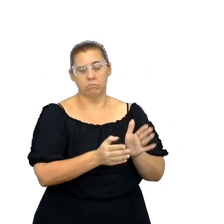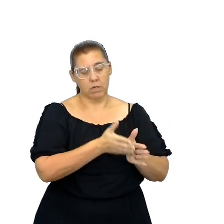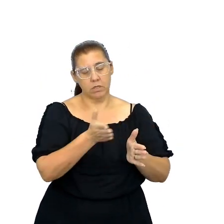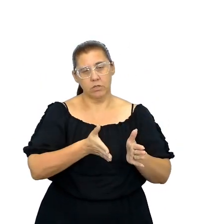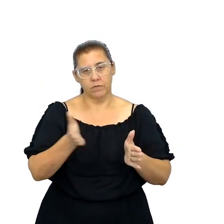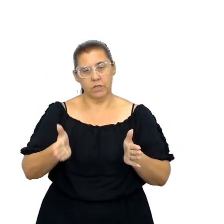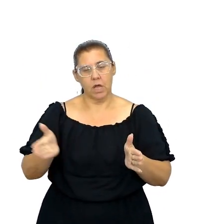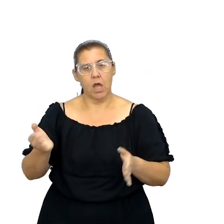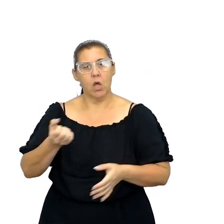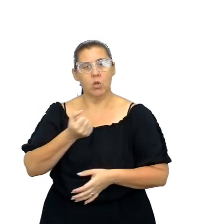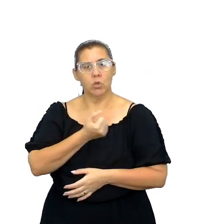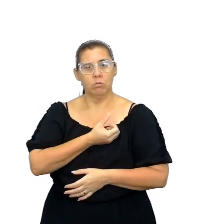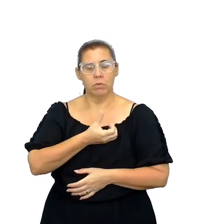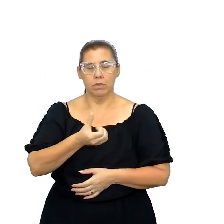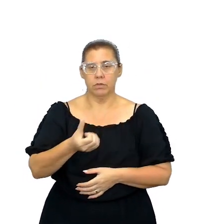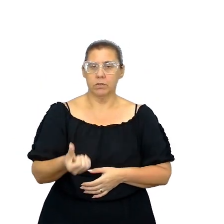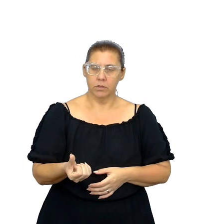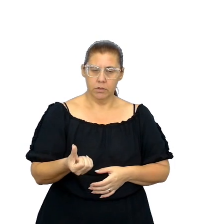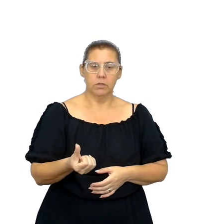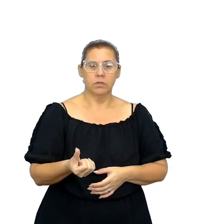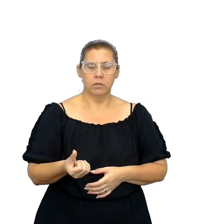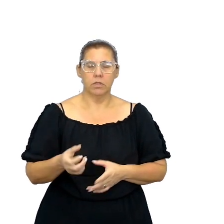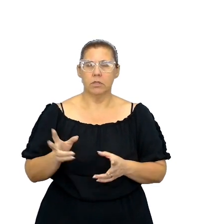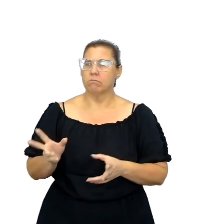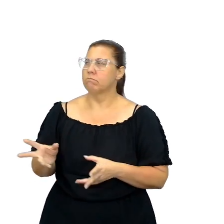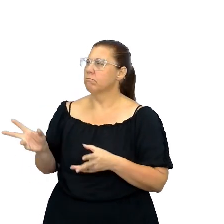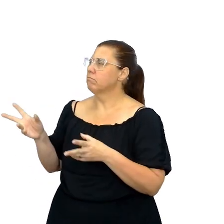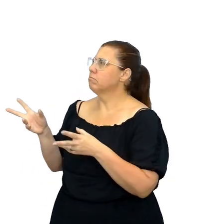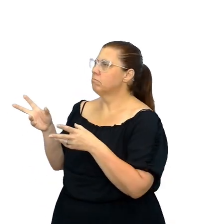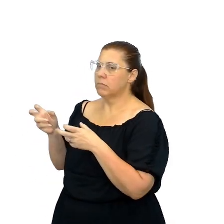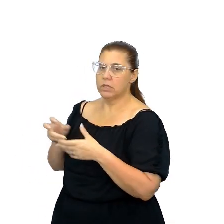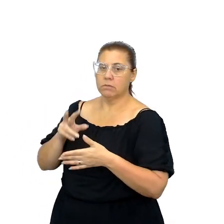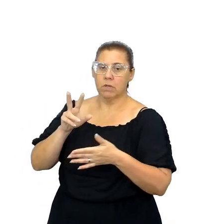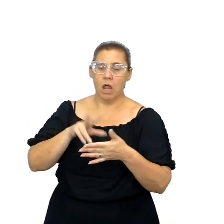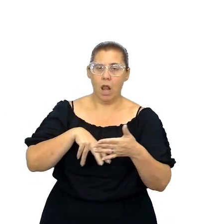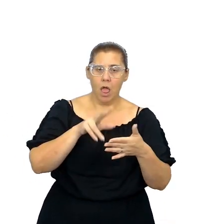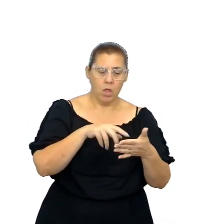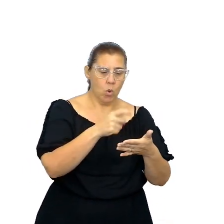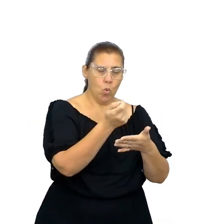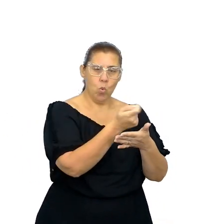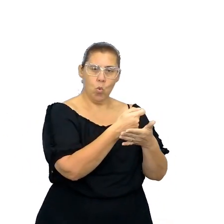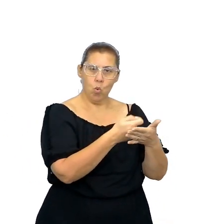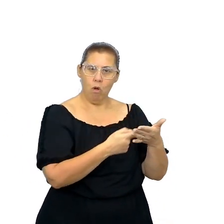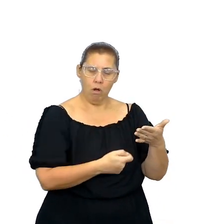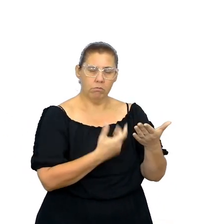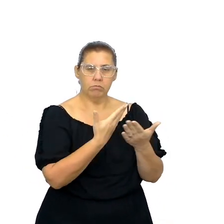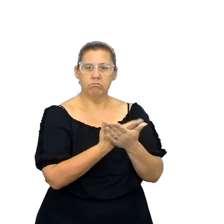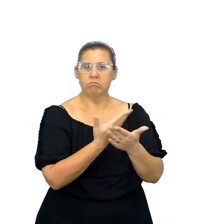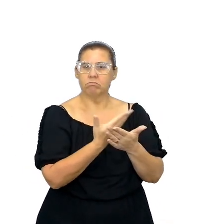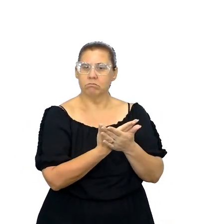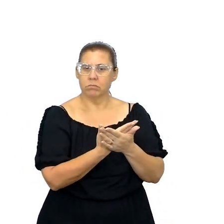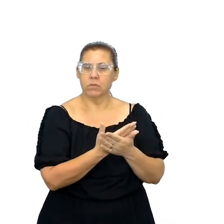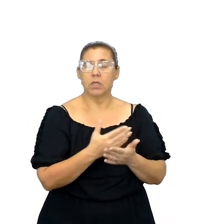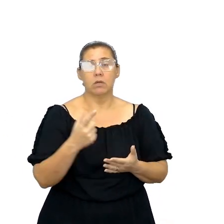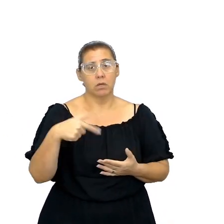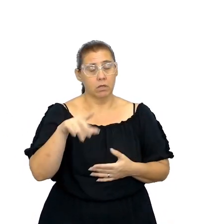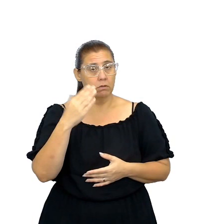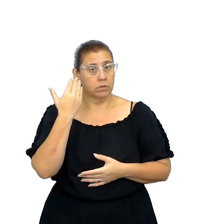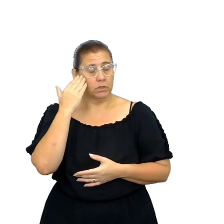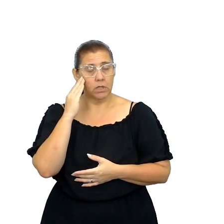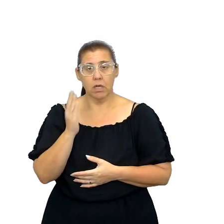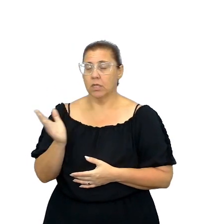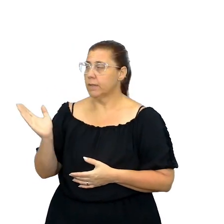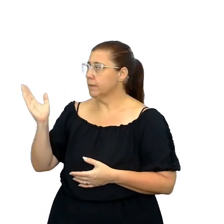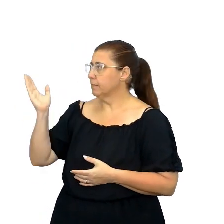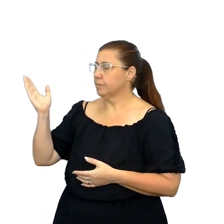atividade 6 estão sob a perspectiva da leitura e da escrita, né, que vão ser estudados. Aqui que eu quero que vocês